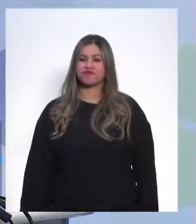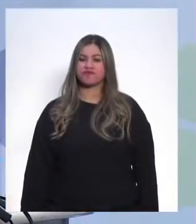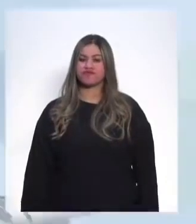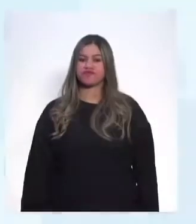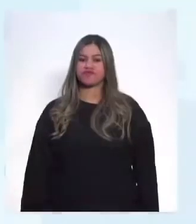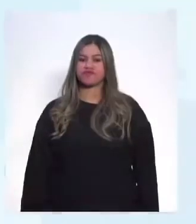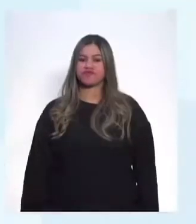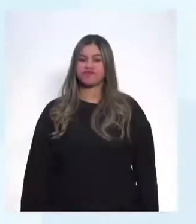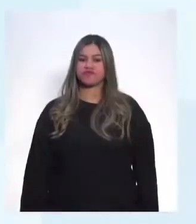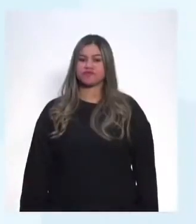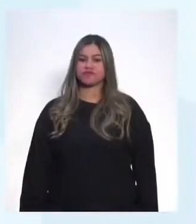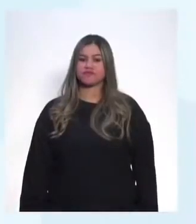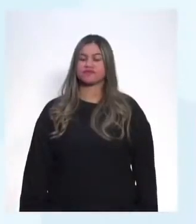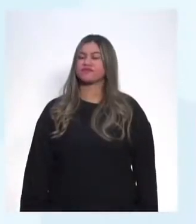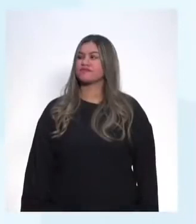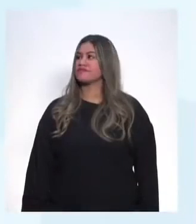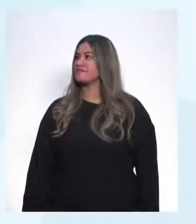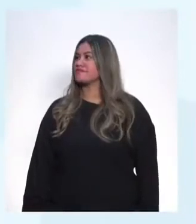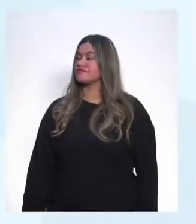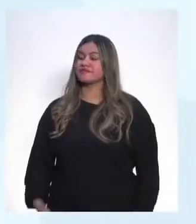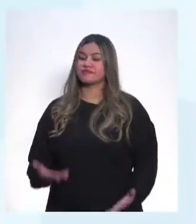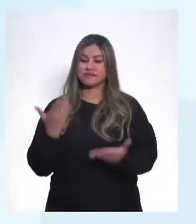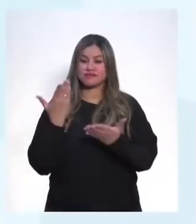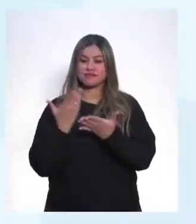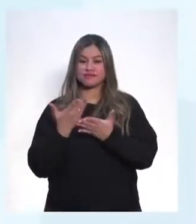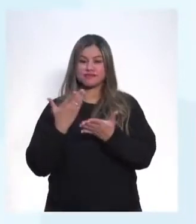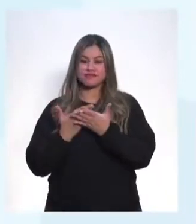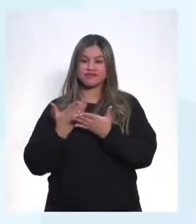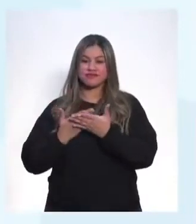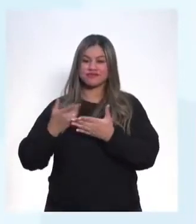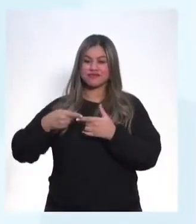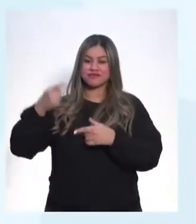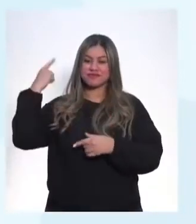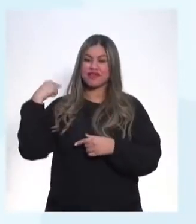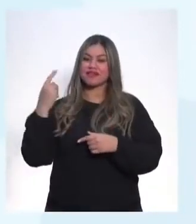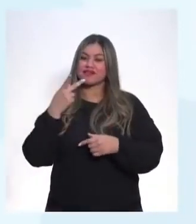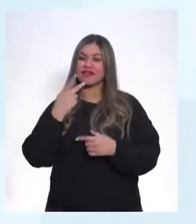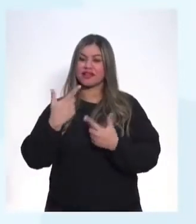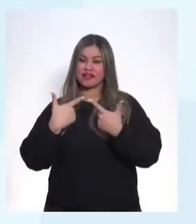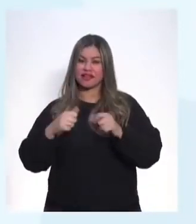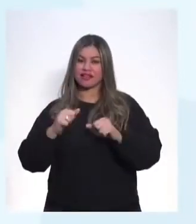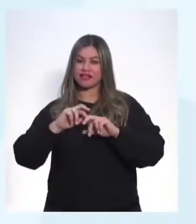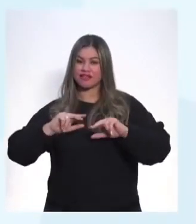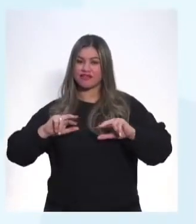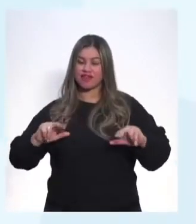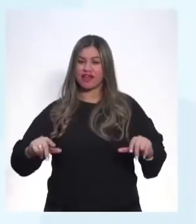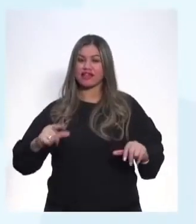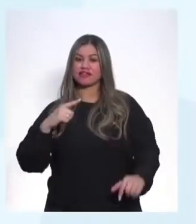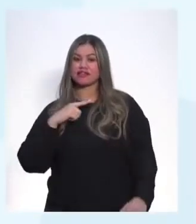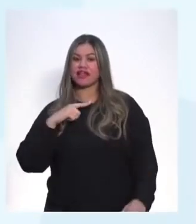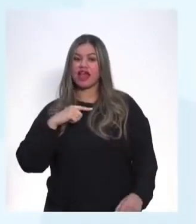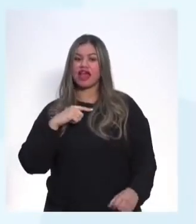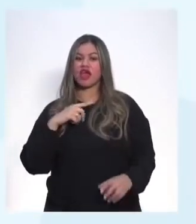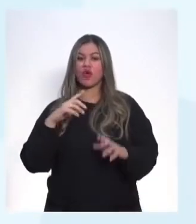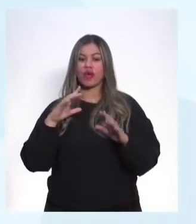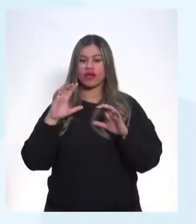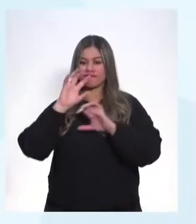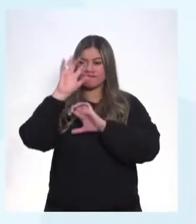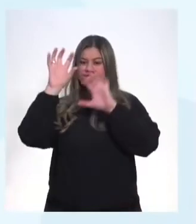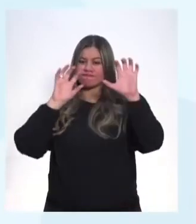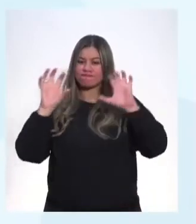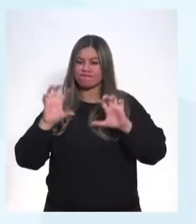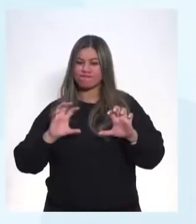tela. Tá. Em uma das aulas que eu dei sobre as variações linguísticas, eu recebi esse mapa mental do